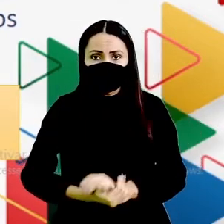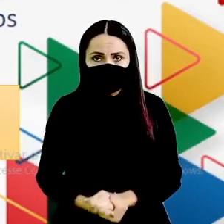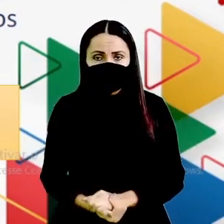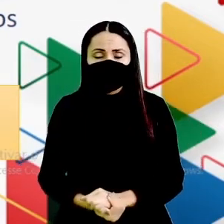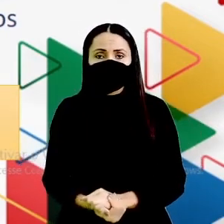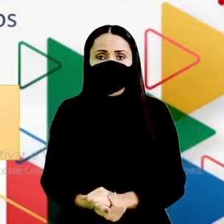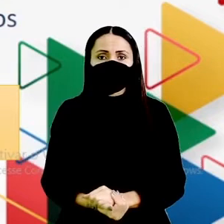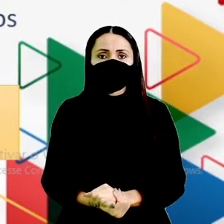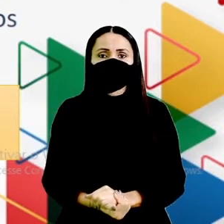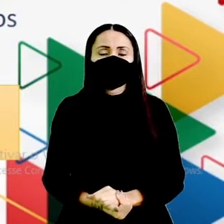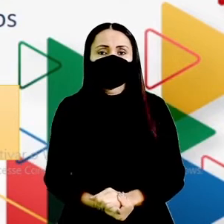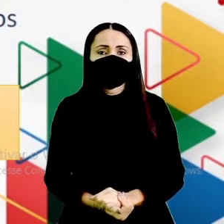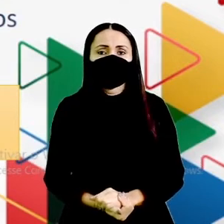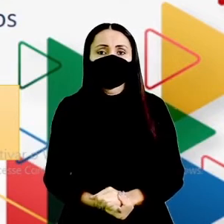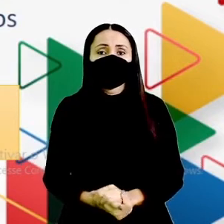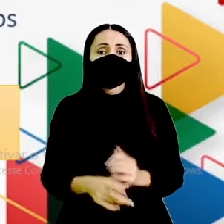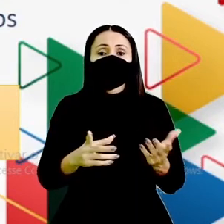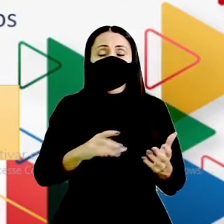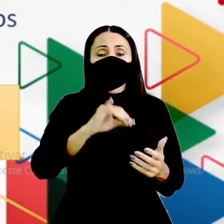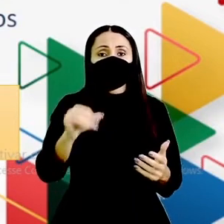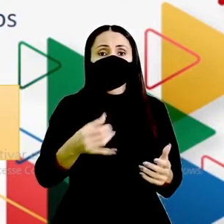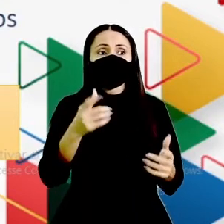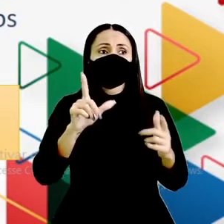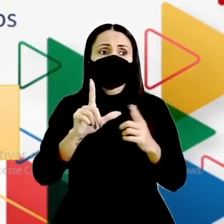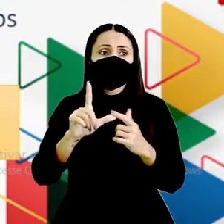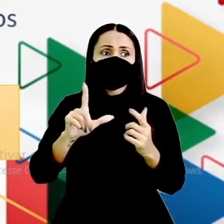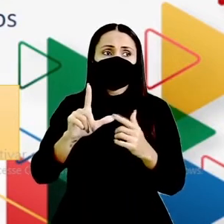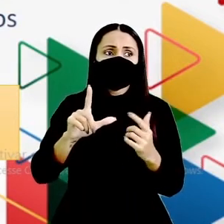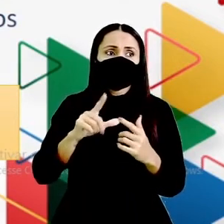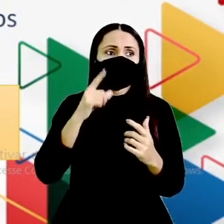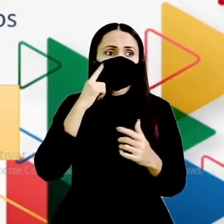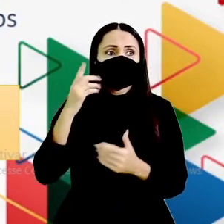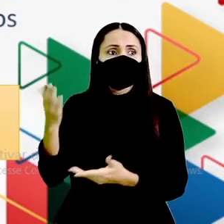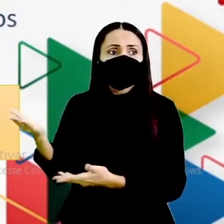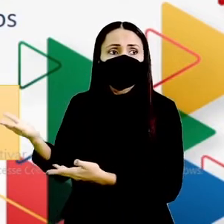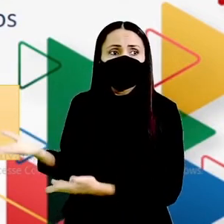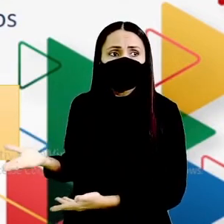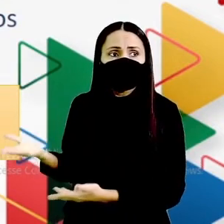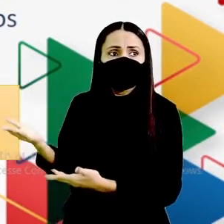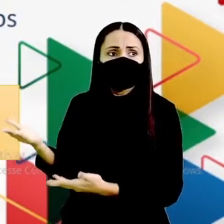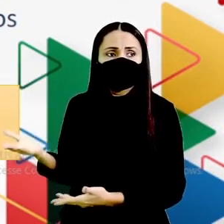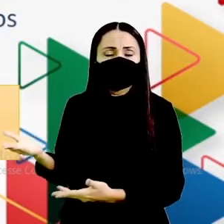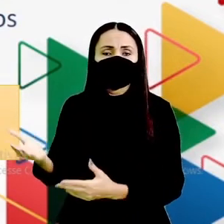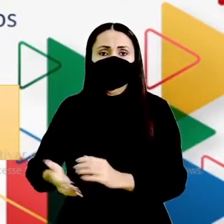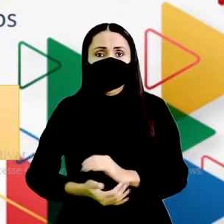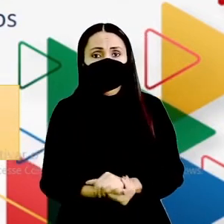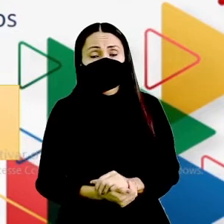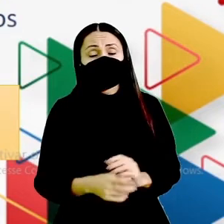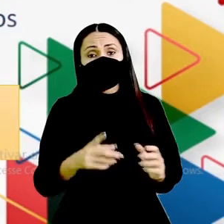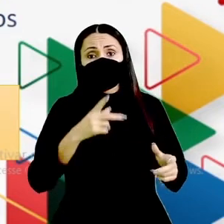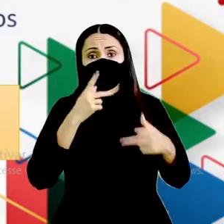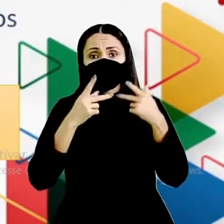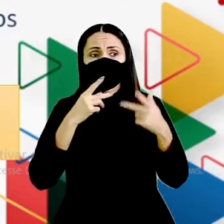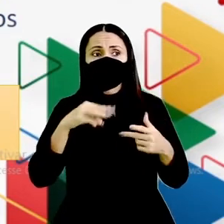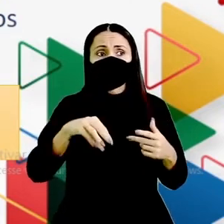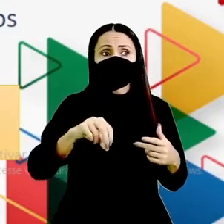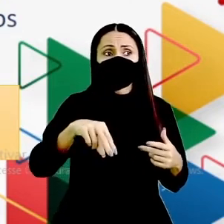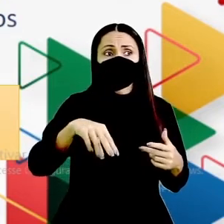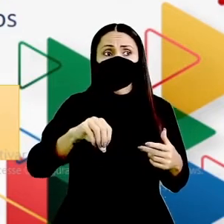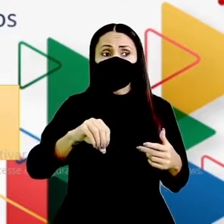está aproveitando aí as letras que Luiz falou aí dos monossílabos. Então, quando eu falo de monossílabo, eu